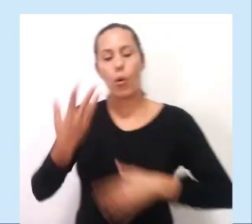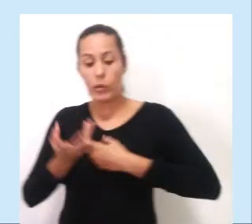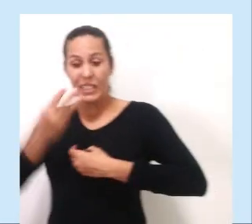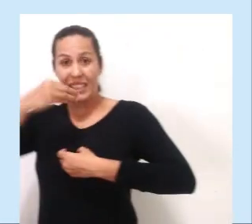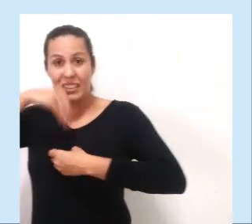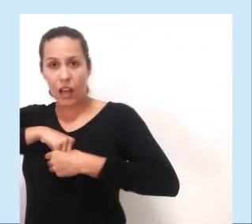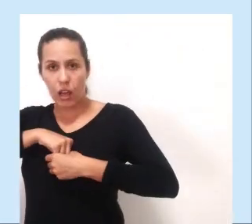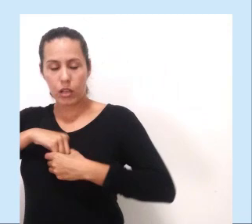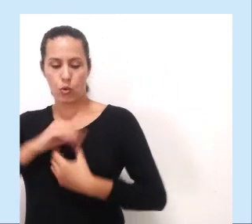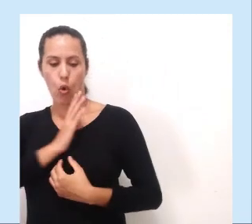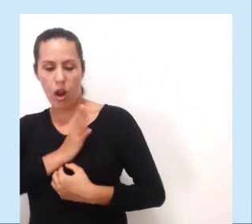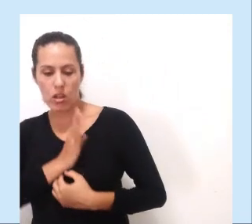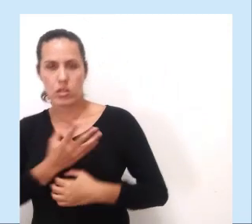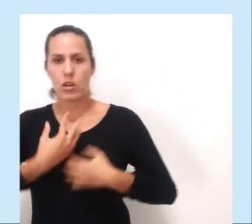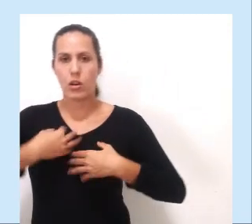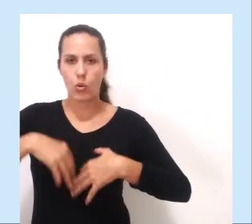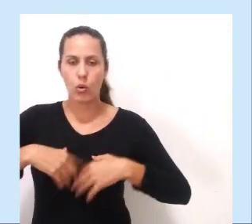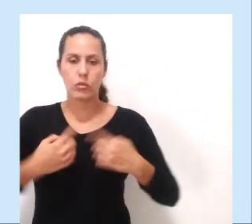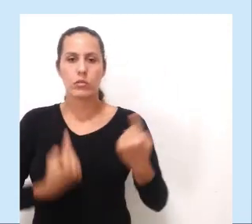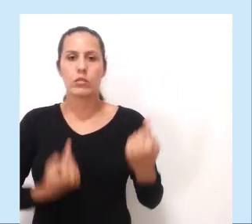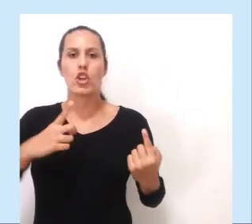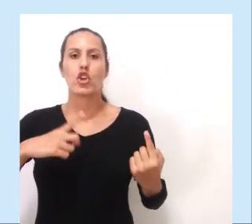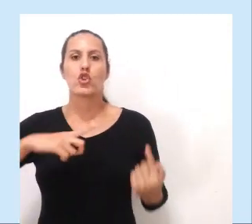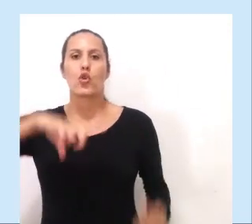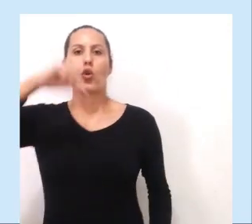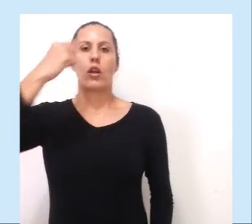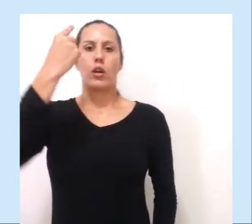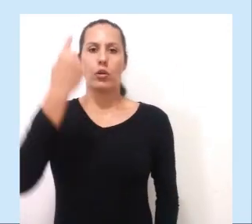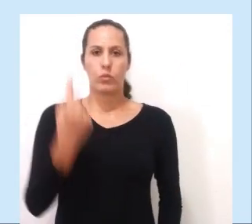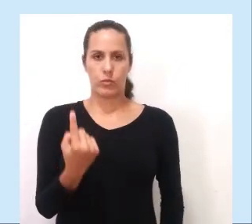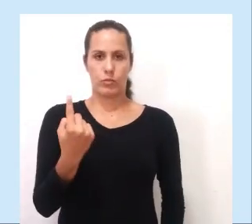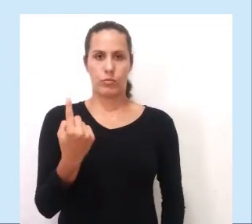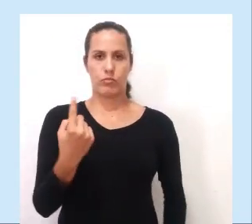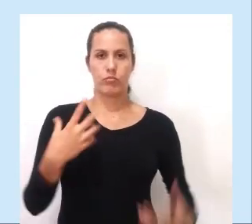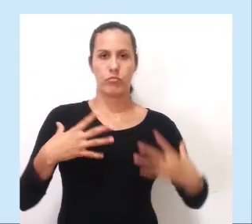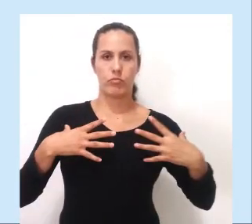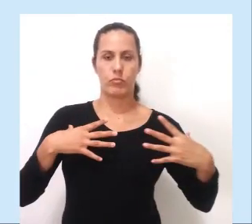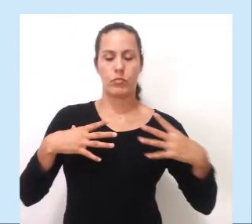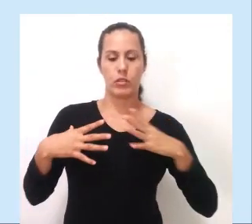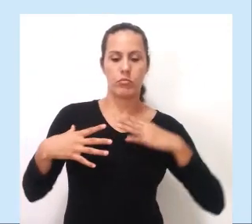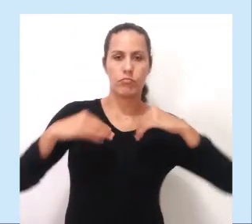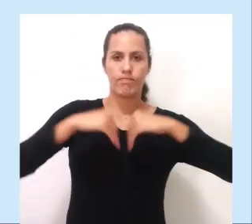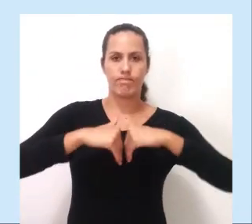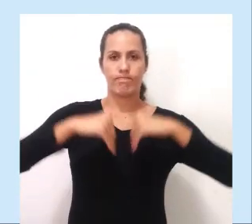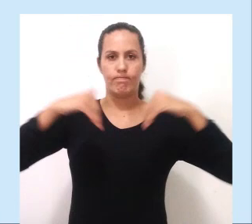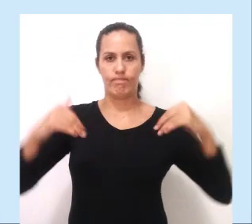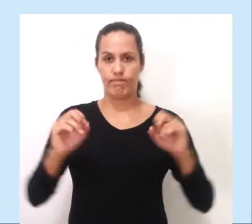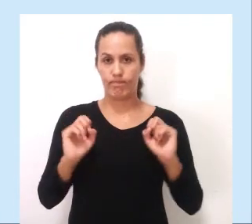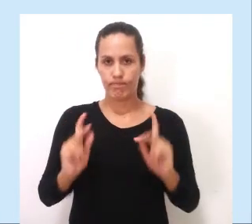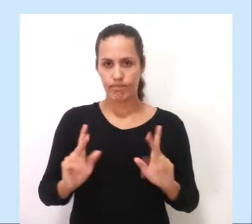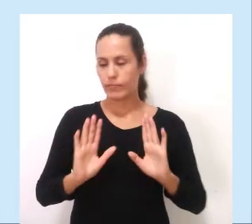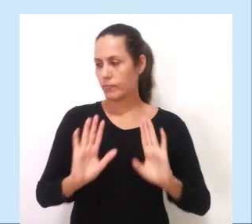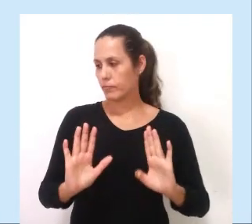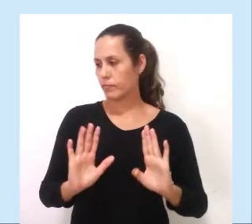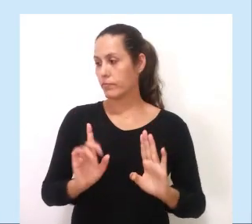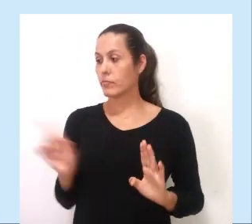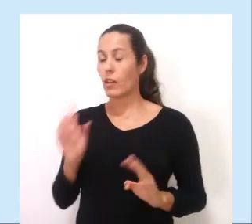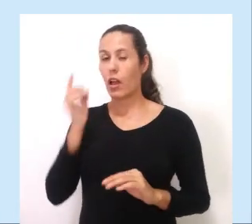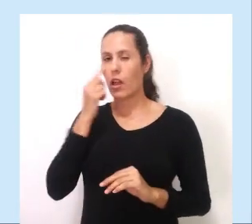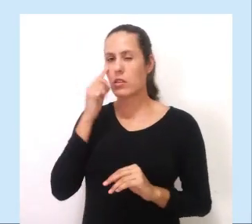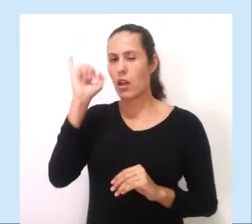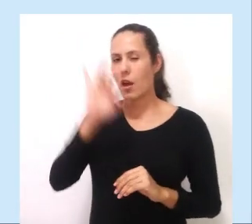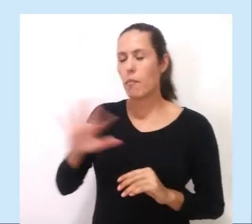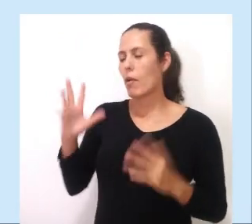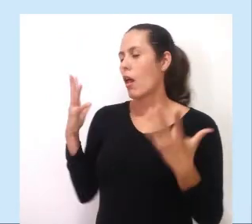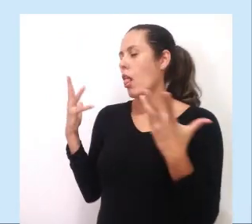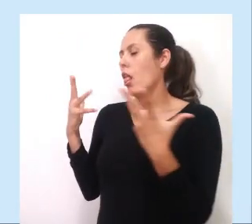do organismo vivo. Essa parte, ela pode ser a parte interna, quanto pode ser a